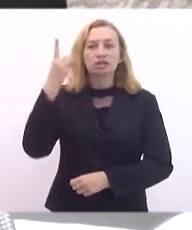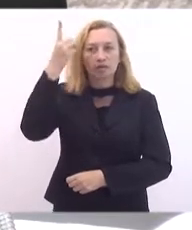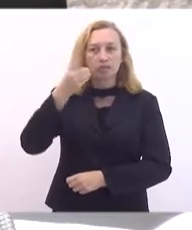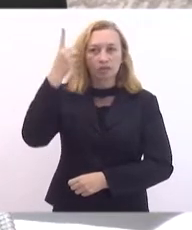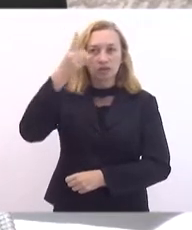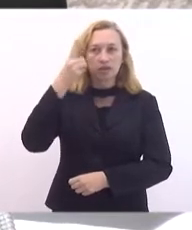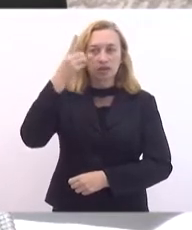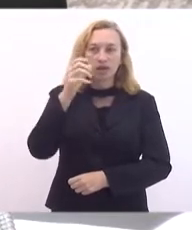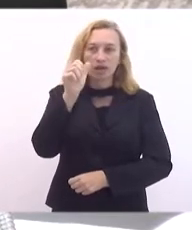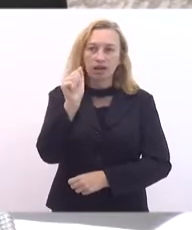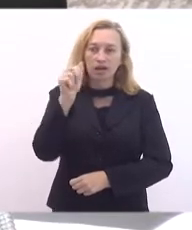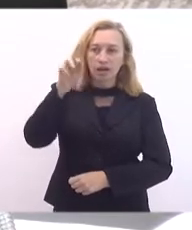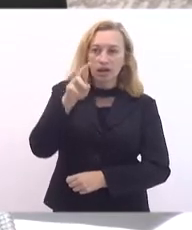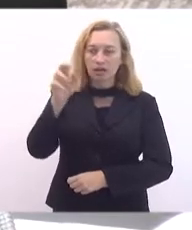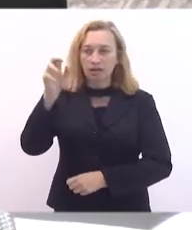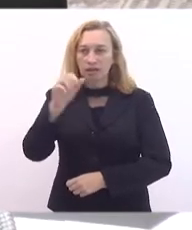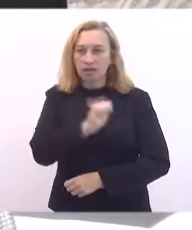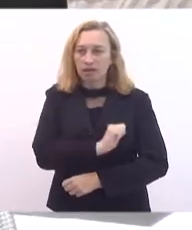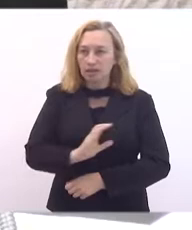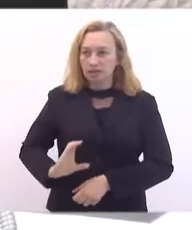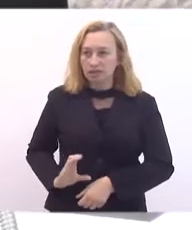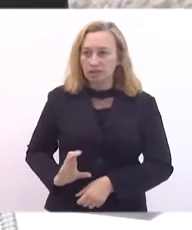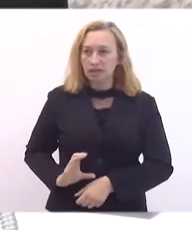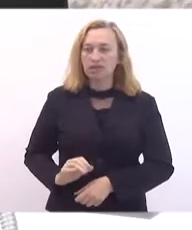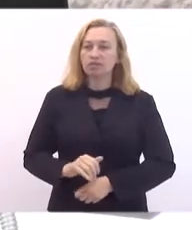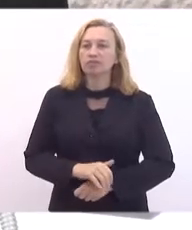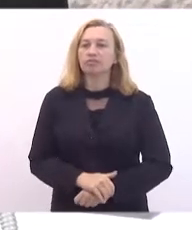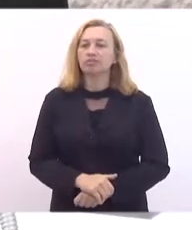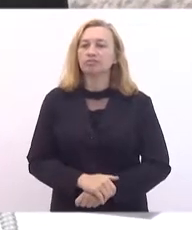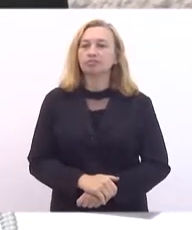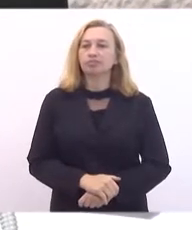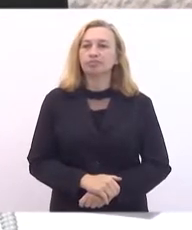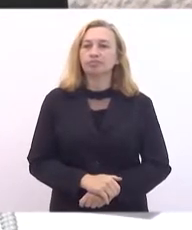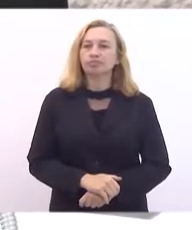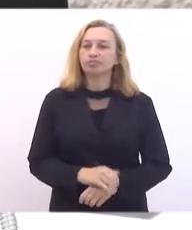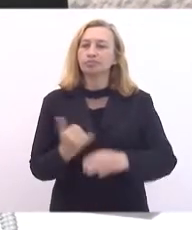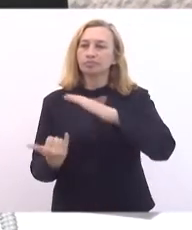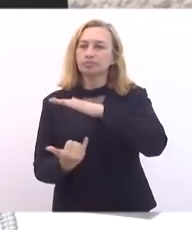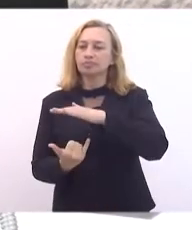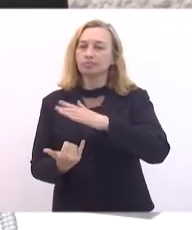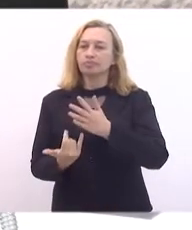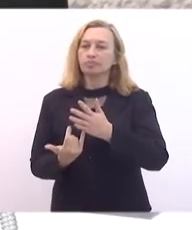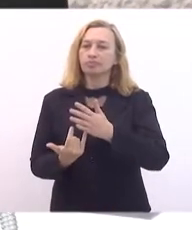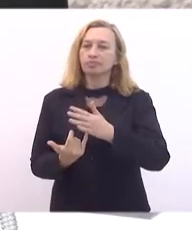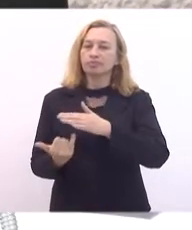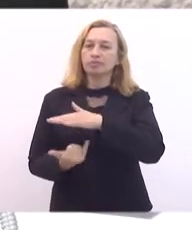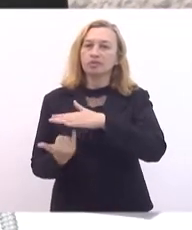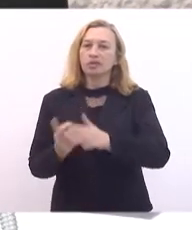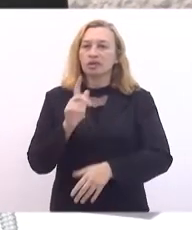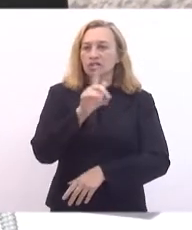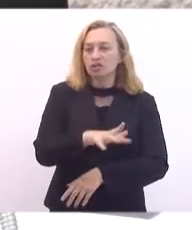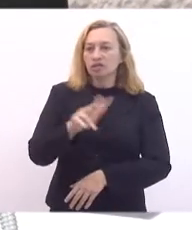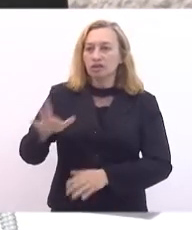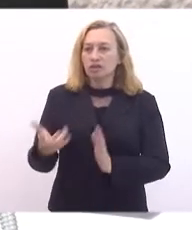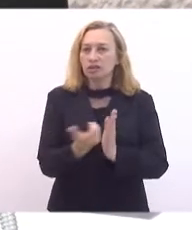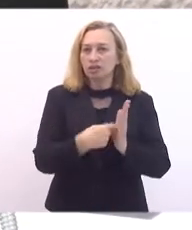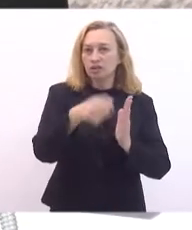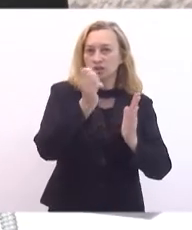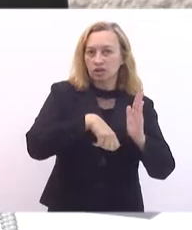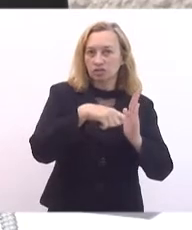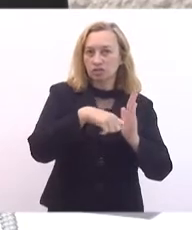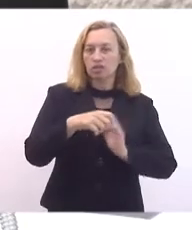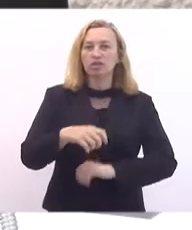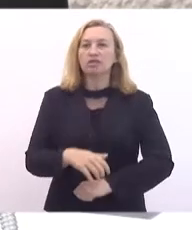do deputado André Ceciliano que dispõe sobre a instituição do regime diferenciado de tributação